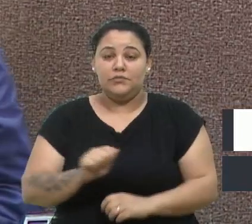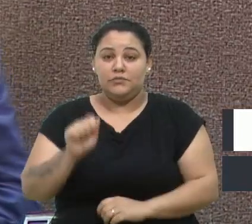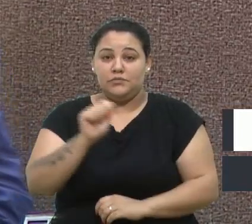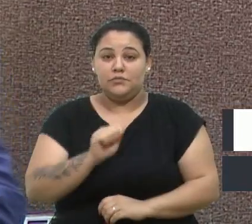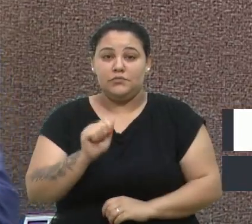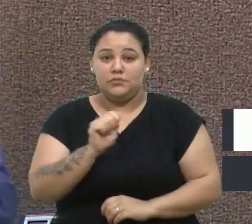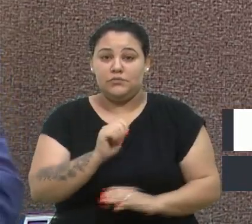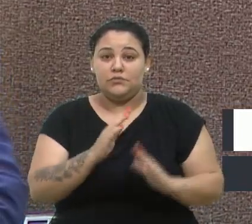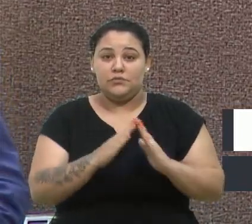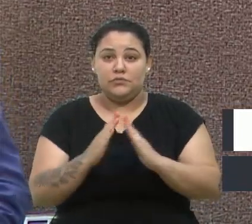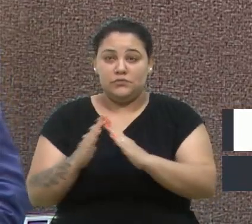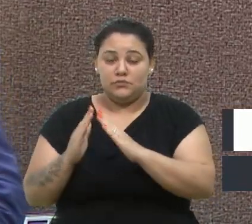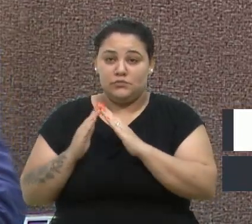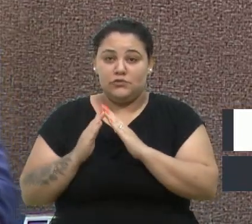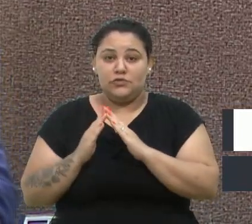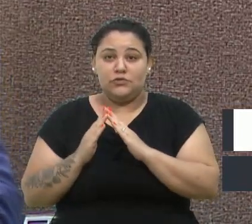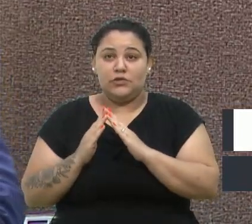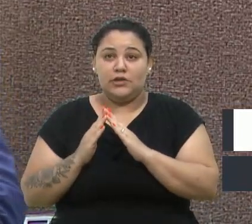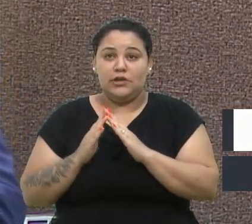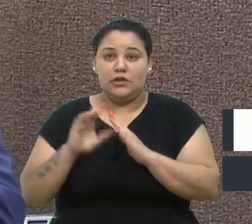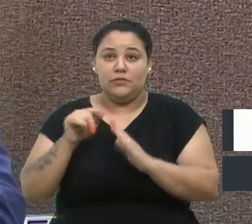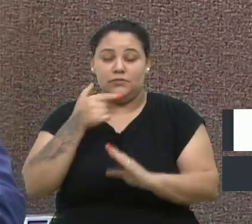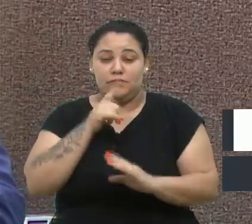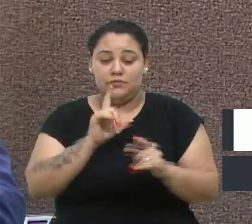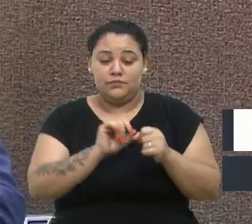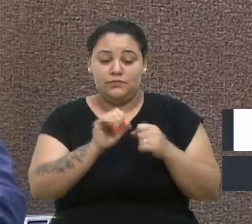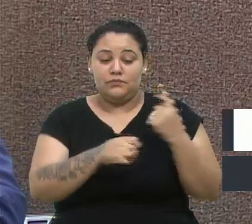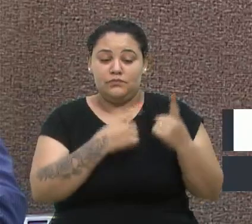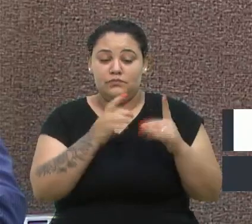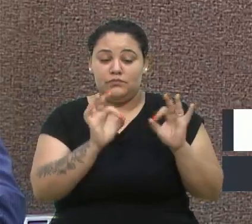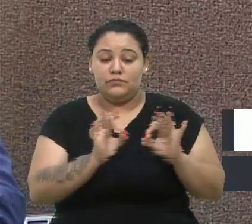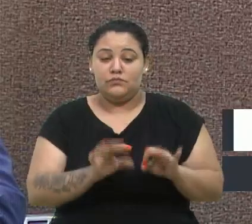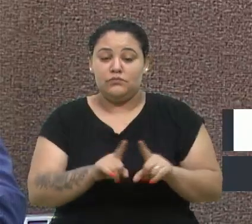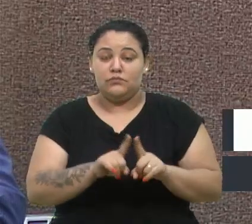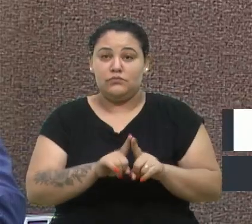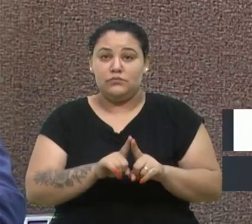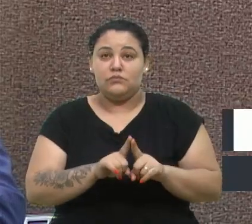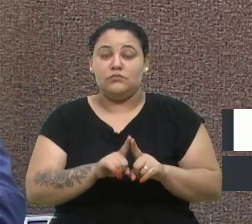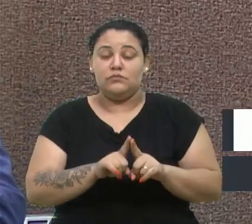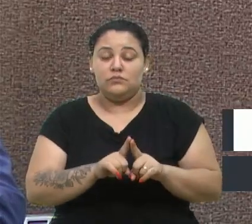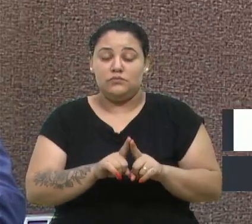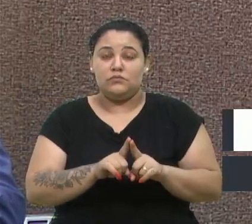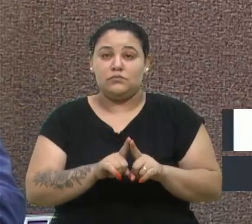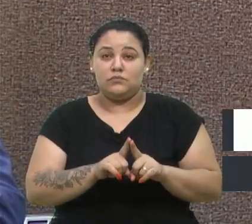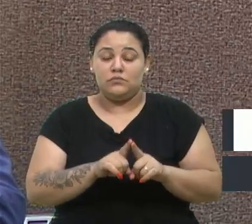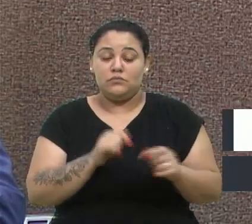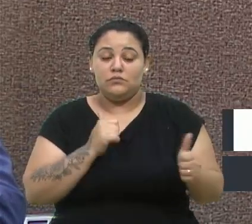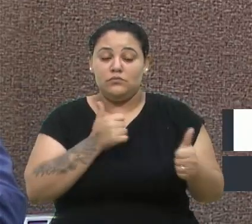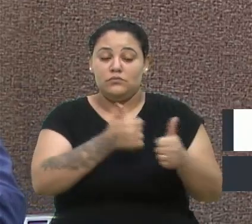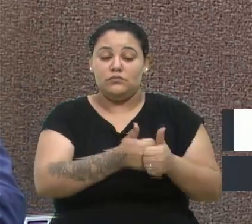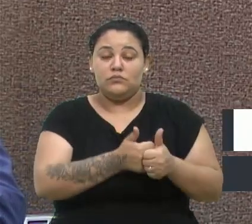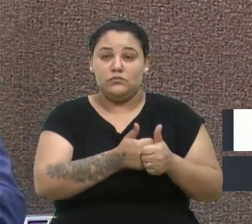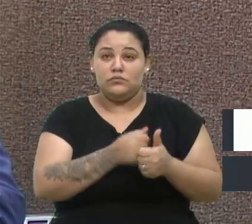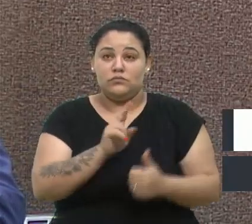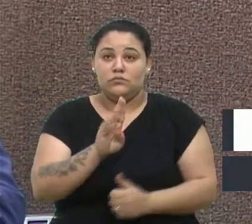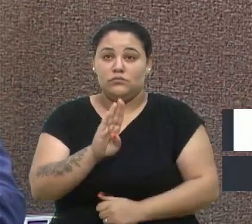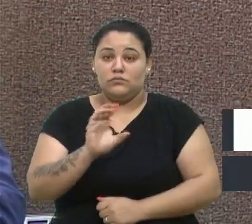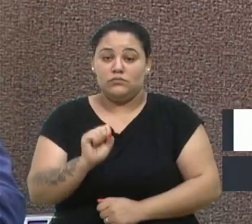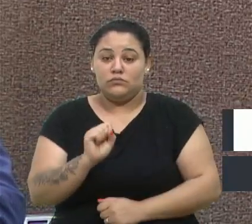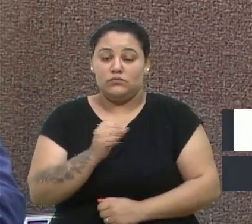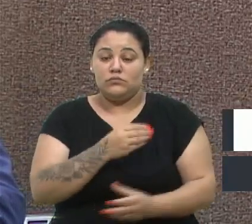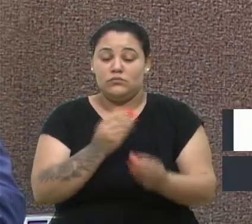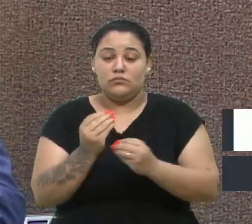se reuniu e conseguiu fazer algumas questões ali no bairro Tijuca, próximo ao UBS, muito importantes. Uma delas,